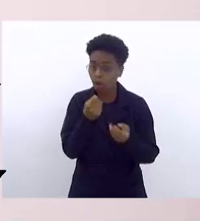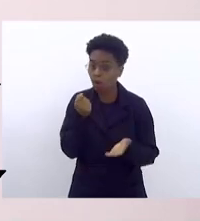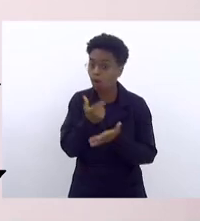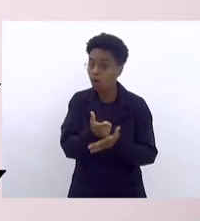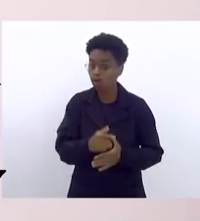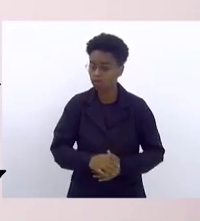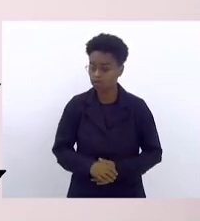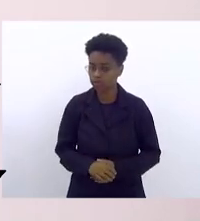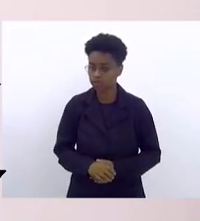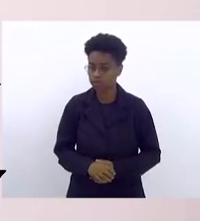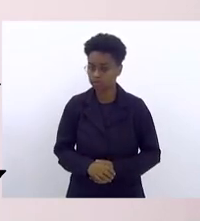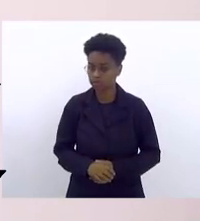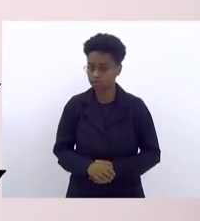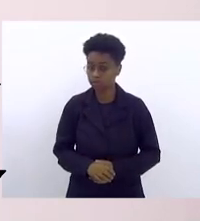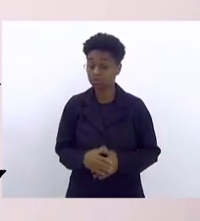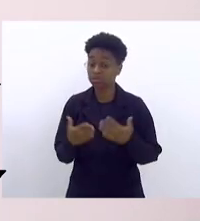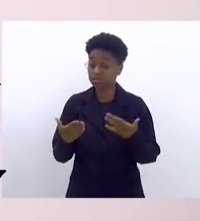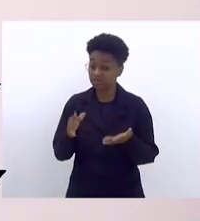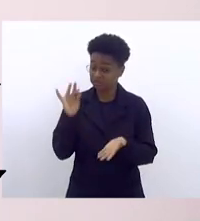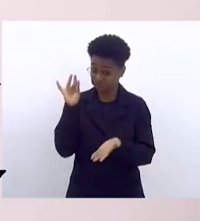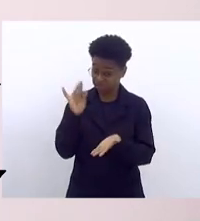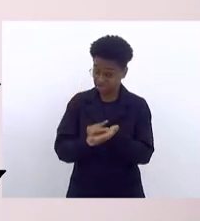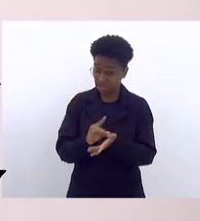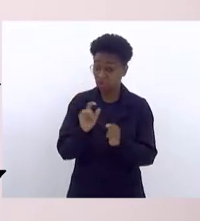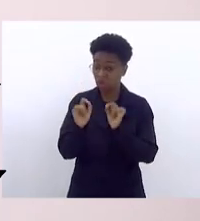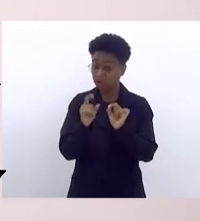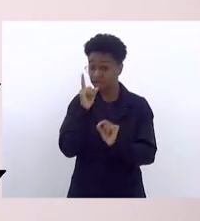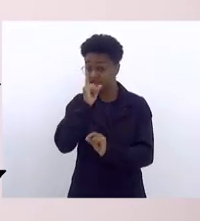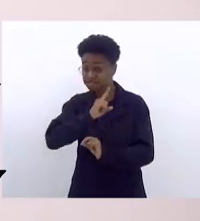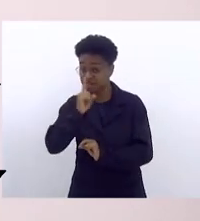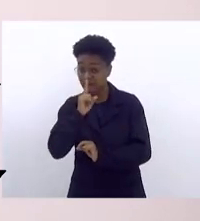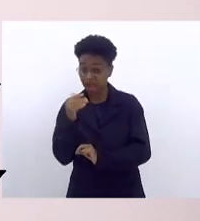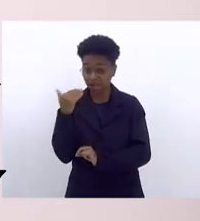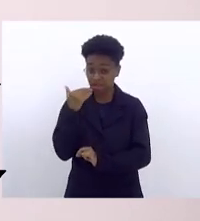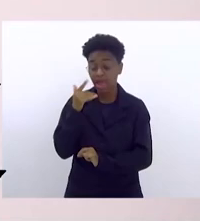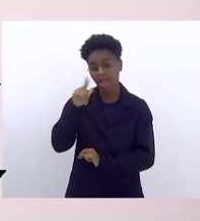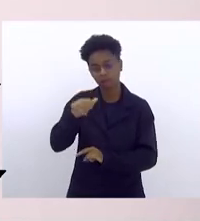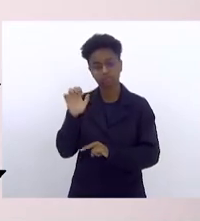então o que está desajustado na verdade é o Estado